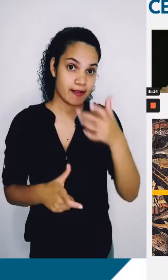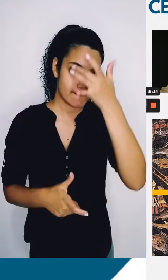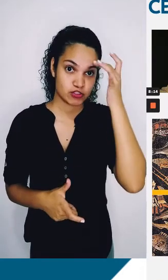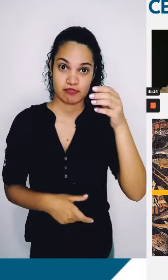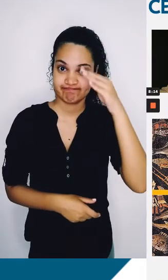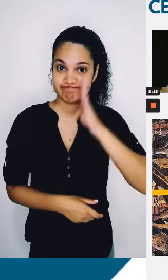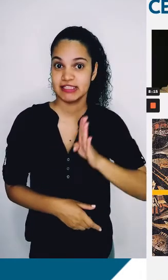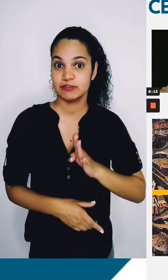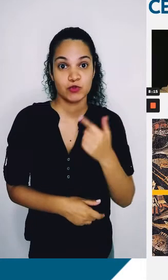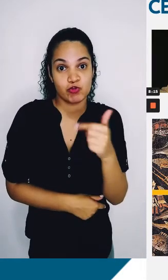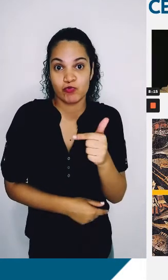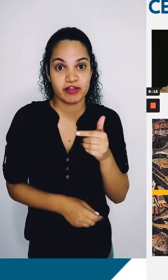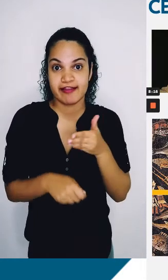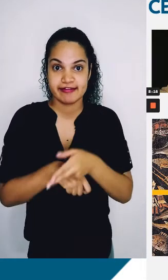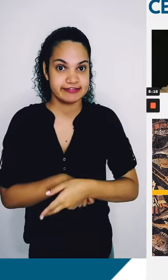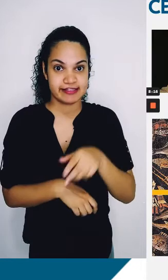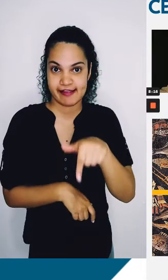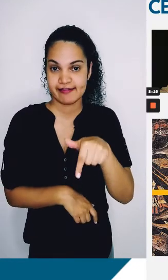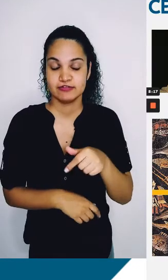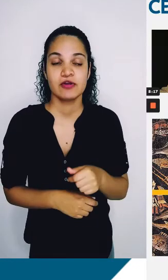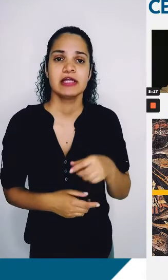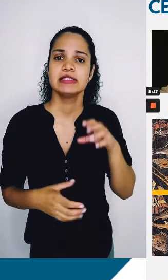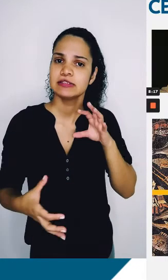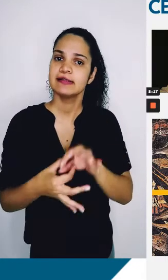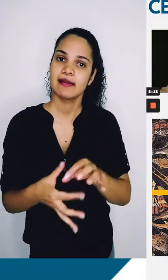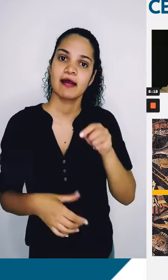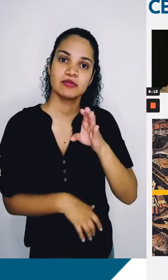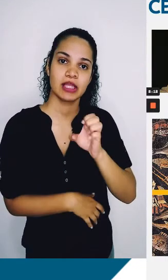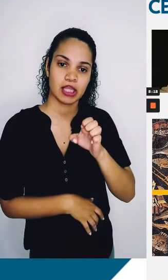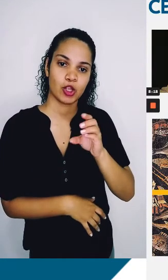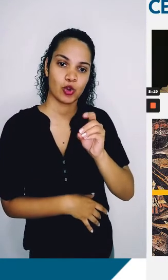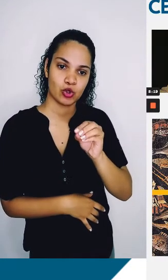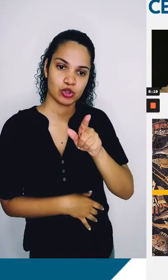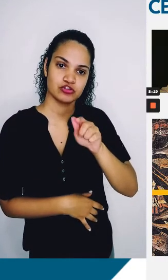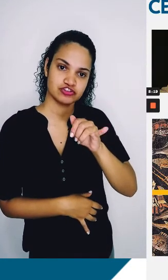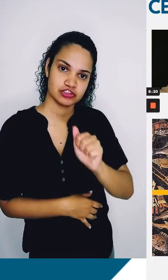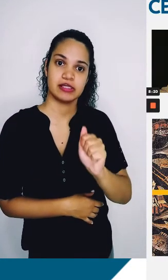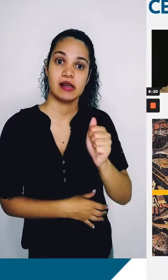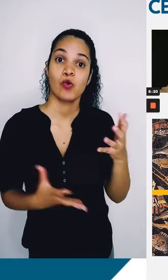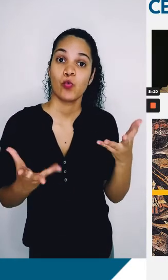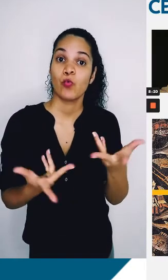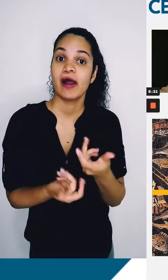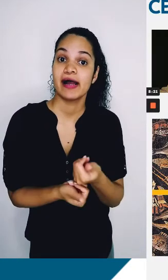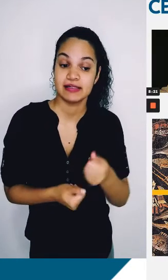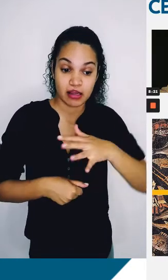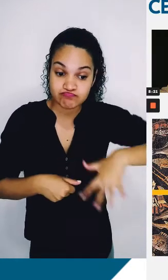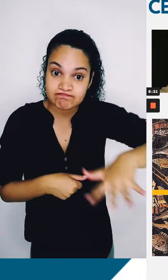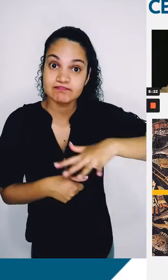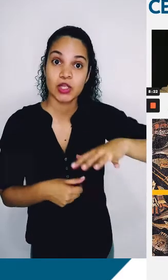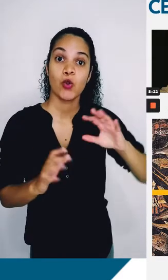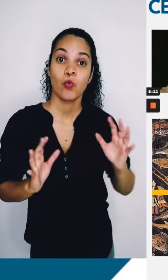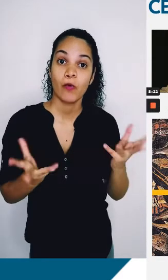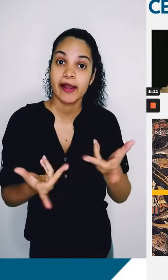acesso a esgoto. Isso tem uma relação com os estudos vinculados às ciências ambientais com a ecologia, a qualidade